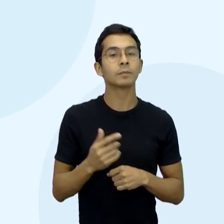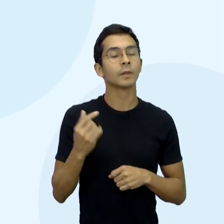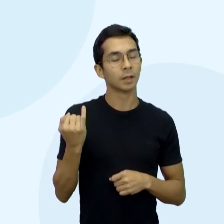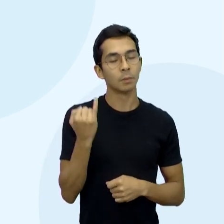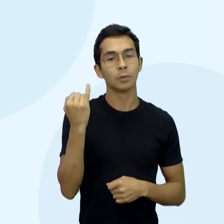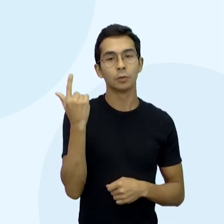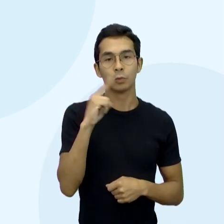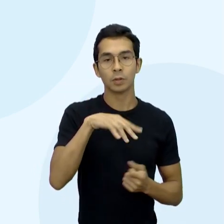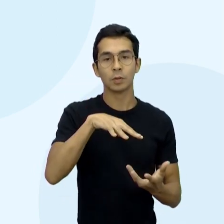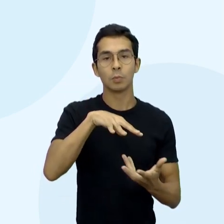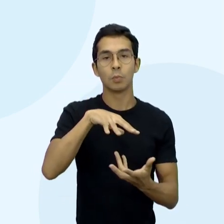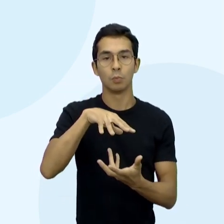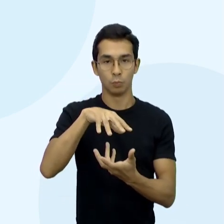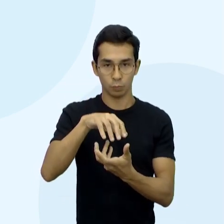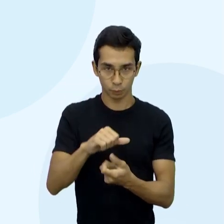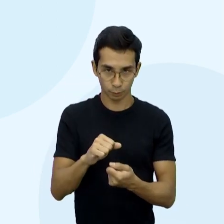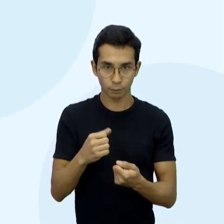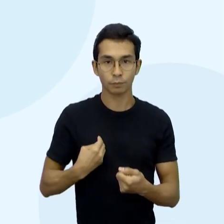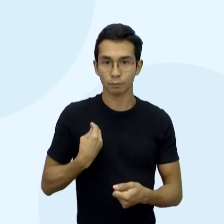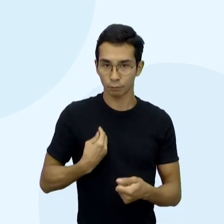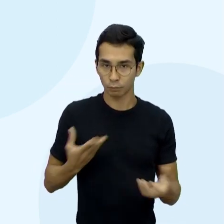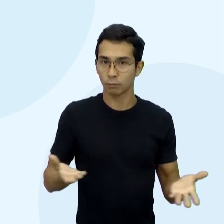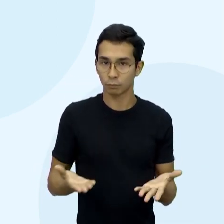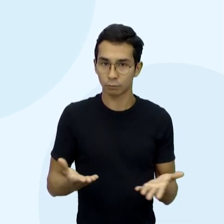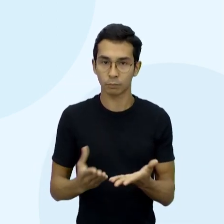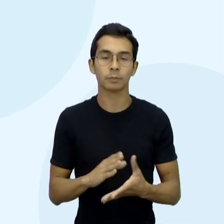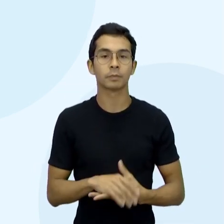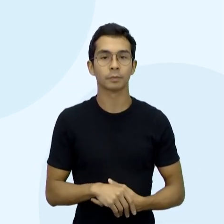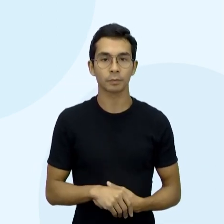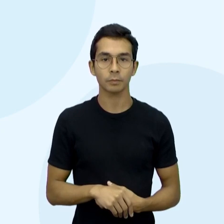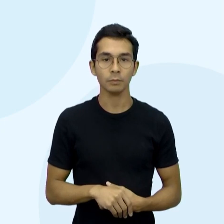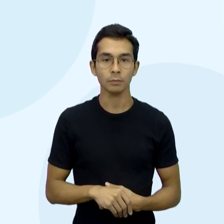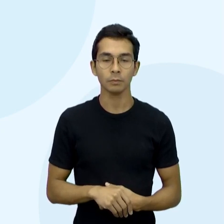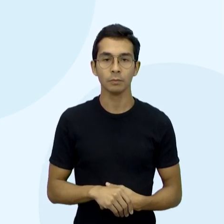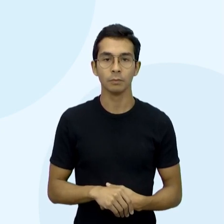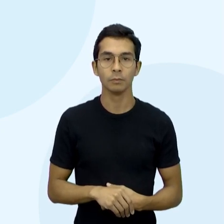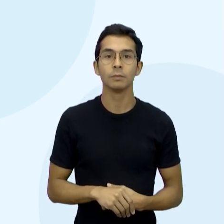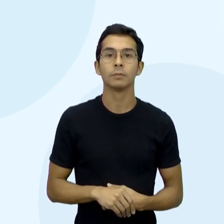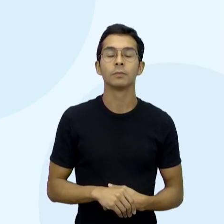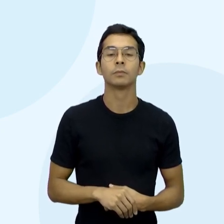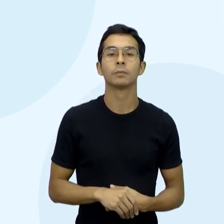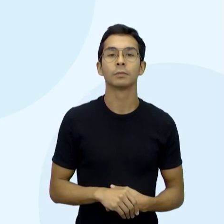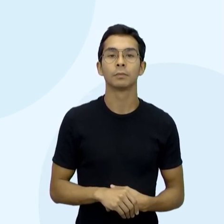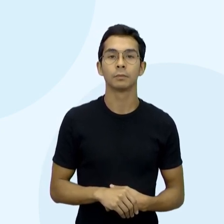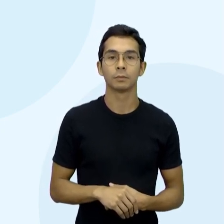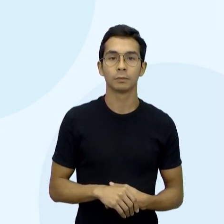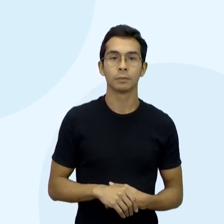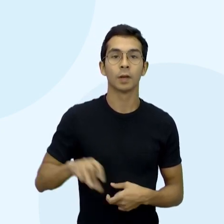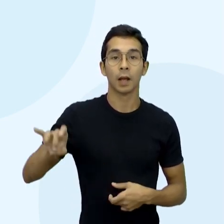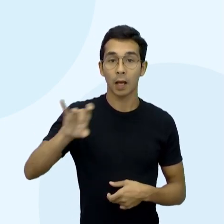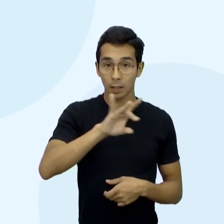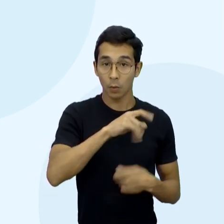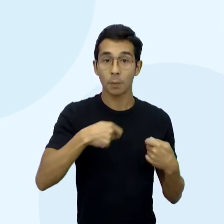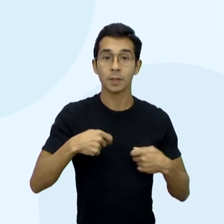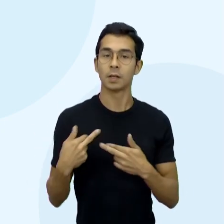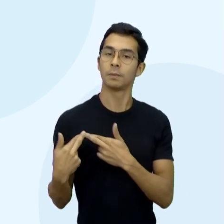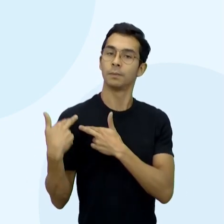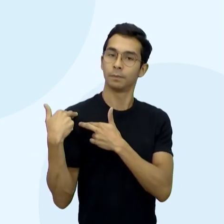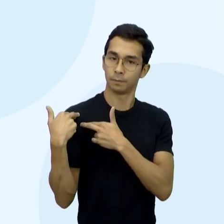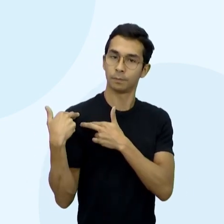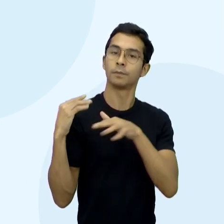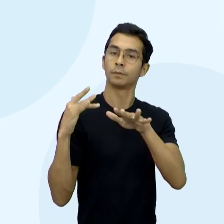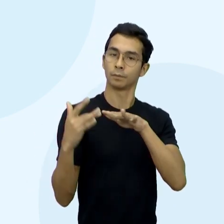conectado em que vivemos. É preciso que cada usuário assuma uma postura reflexiva e responsável nas redes, contribuindo